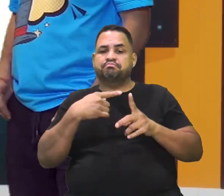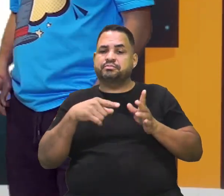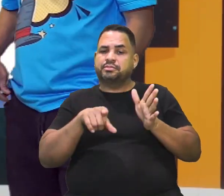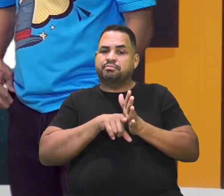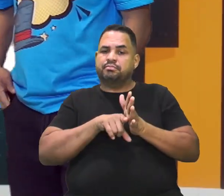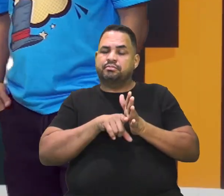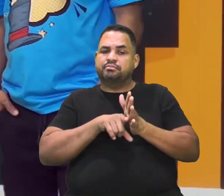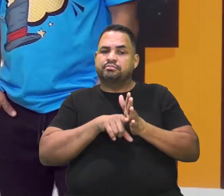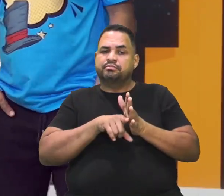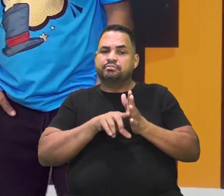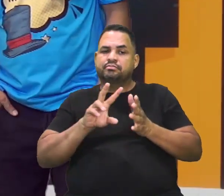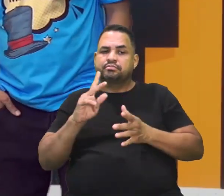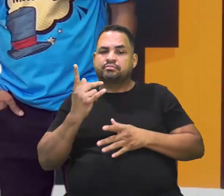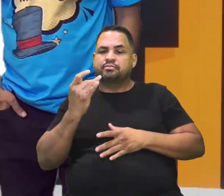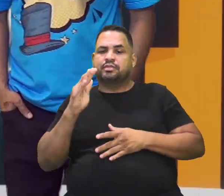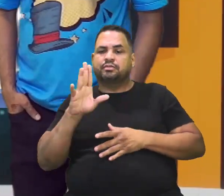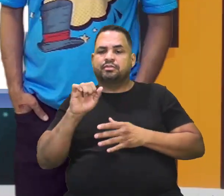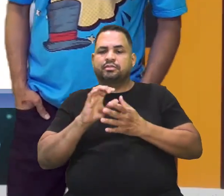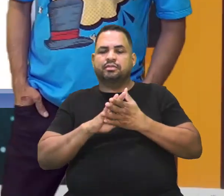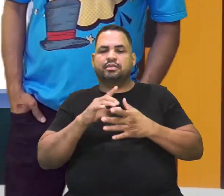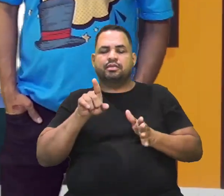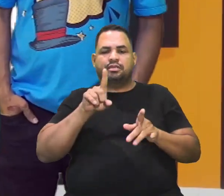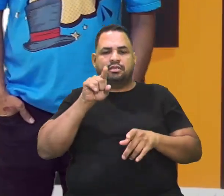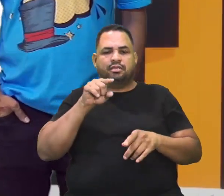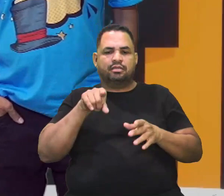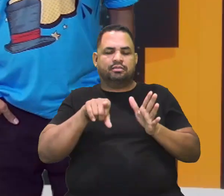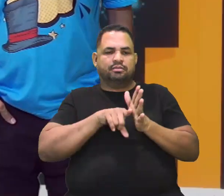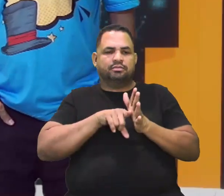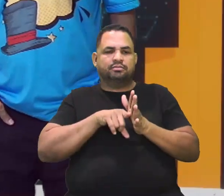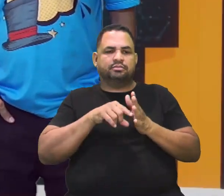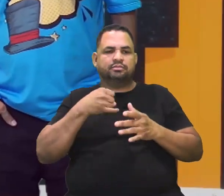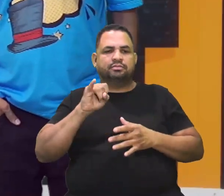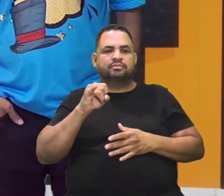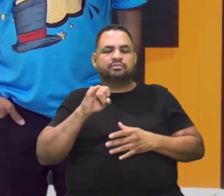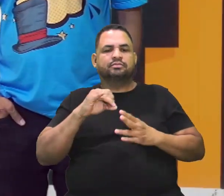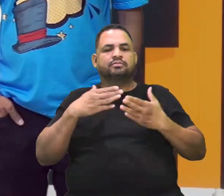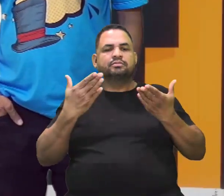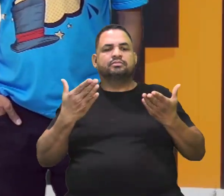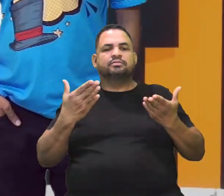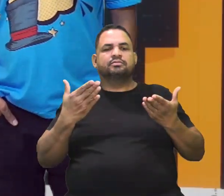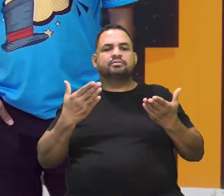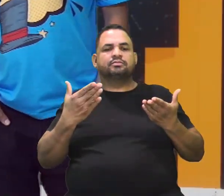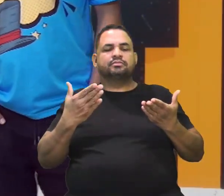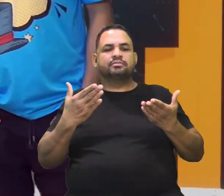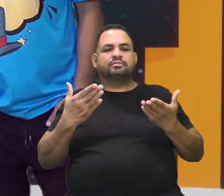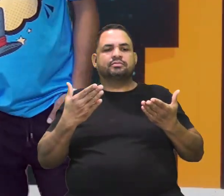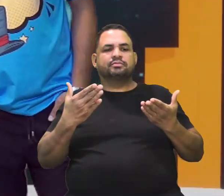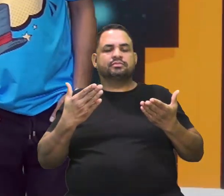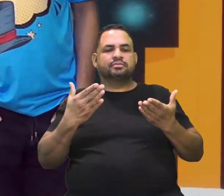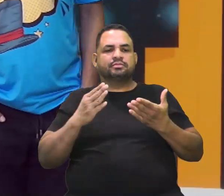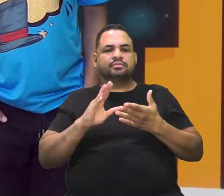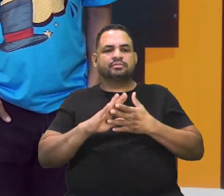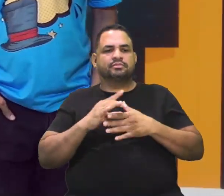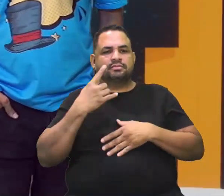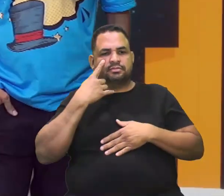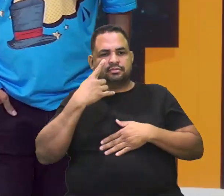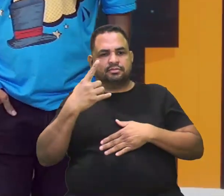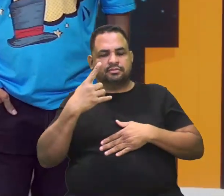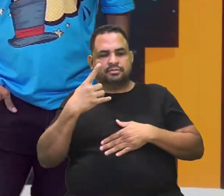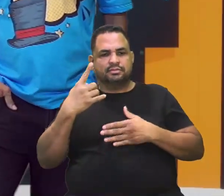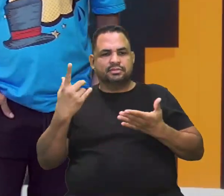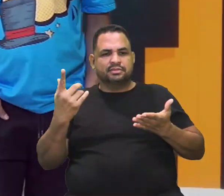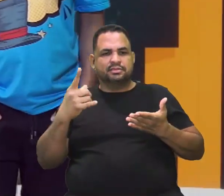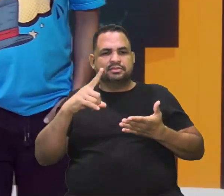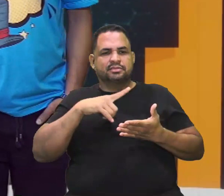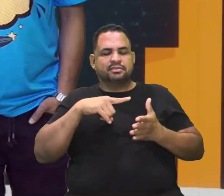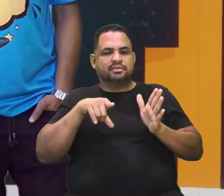Menos. Aqui, na hipérbole, é negativo. Então, se caso, todavia, entretanto, você verificar alguma